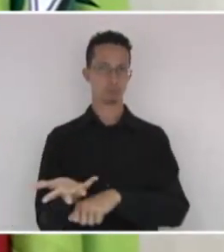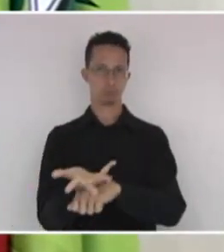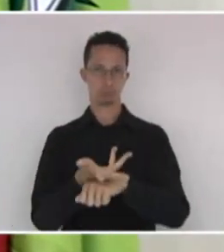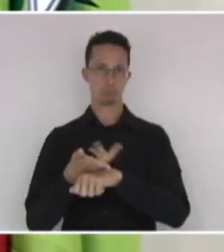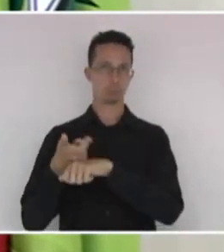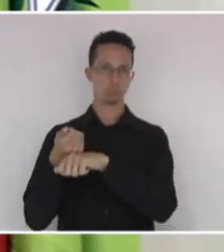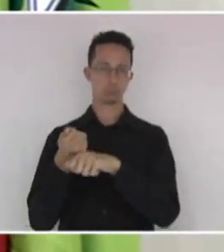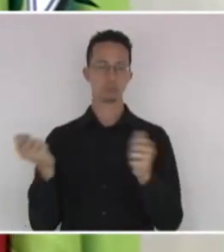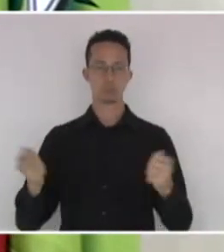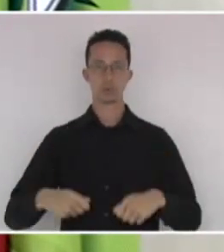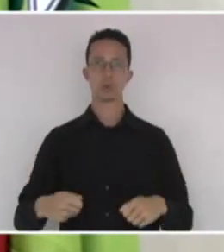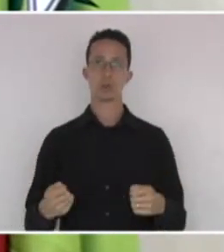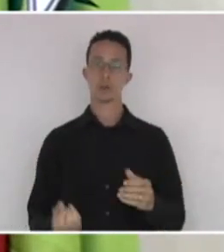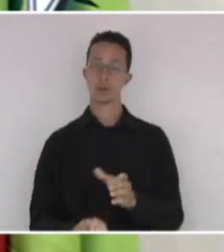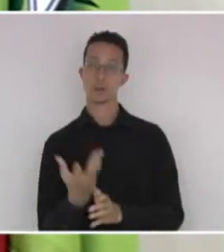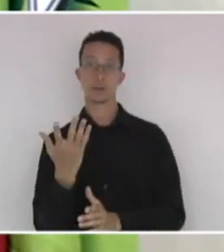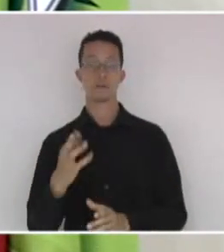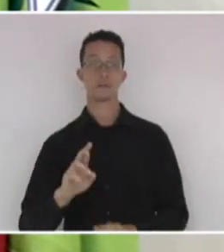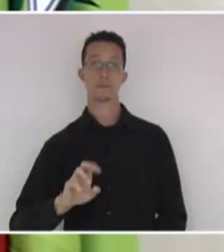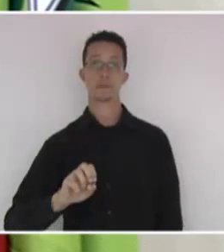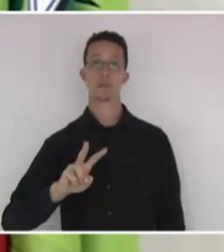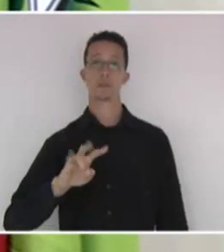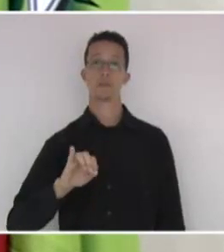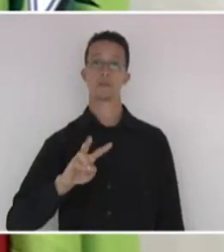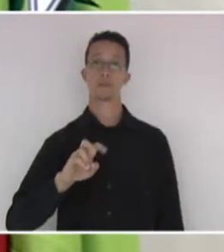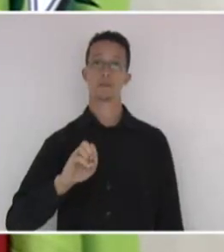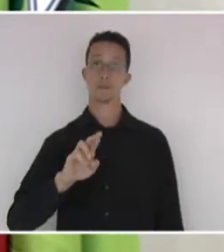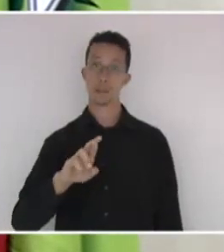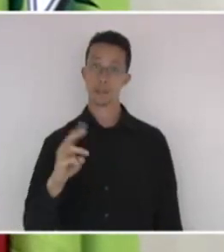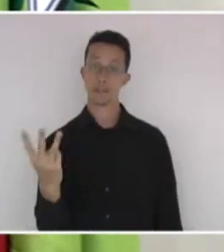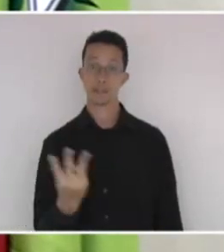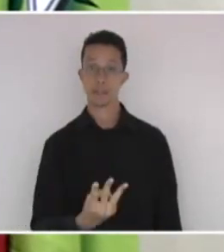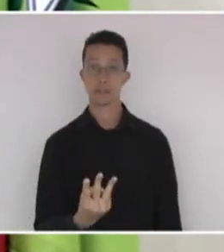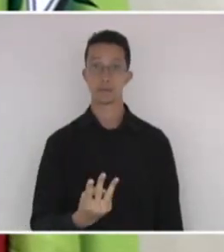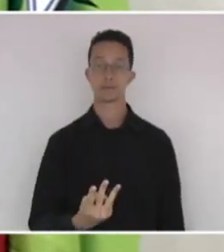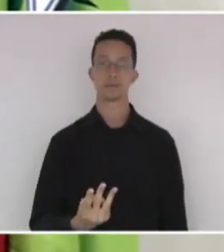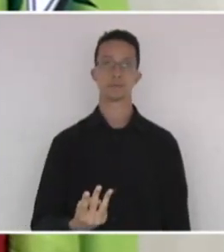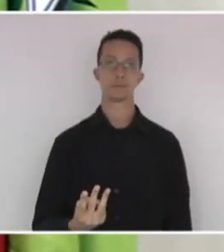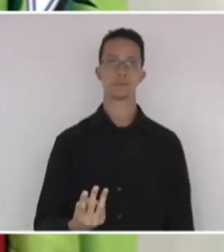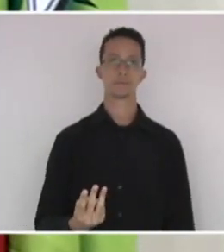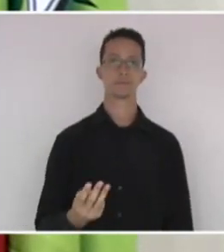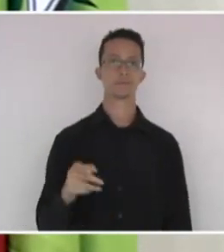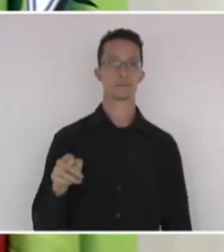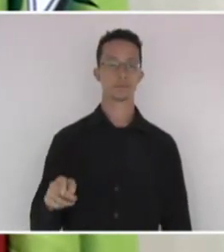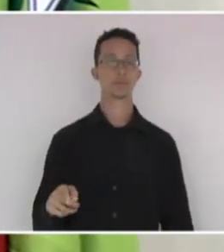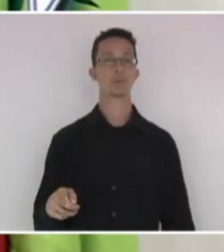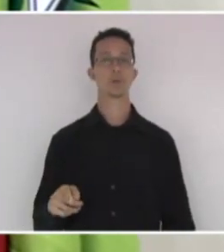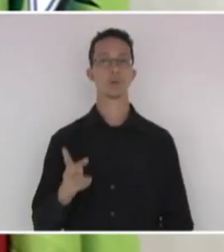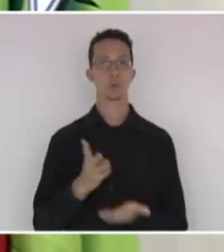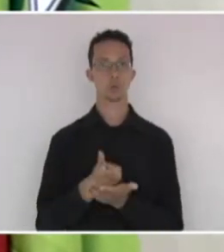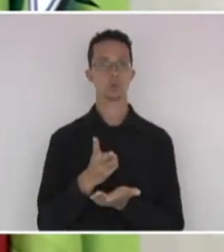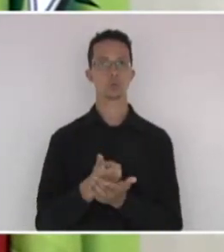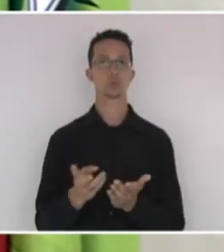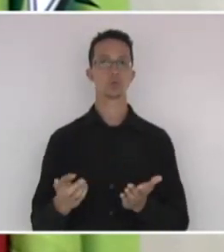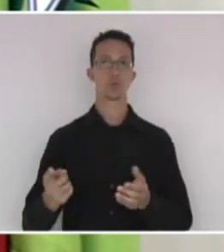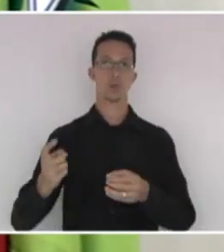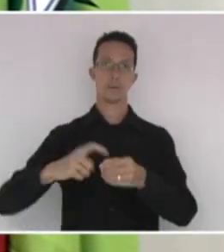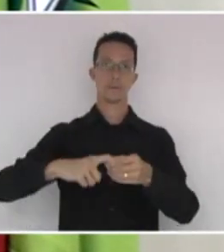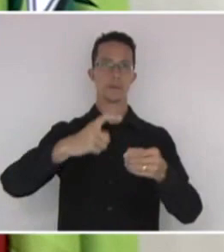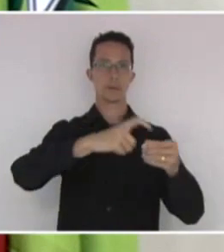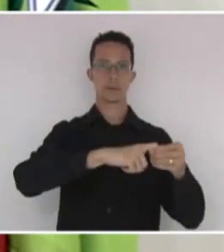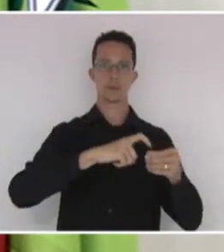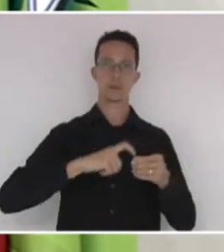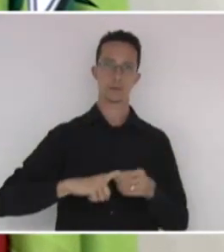do Reviver 3, para que esse programa continue dando esse atendimento e essa parceria com as comunidades terapêuticas no